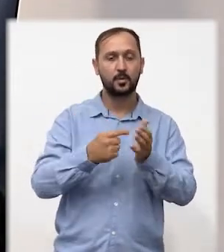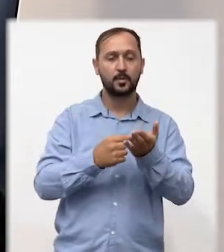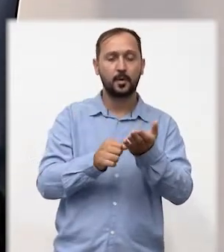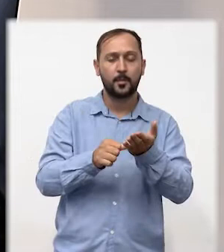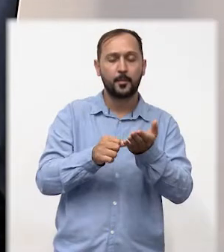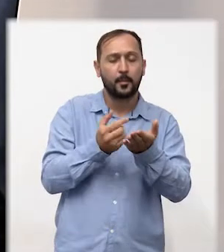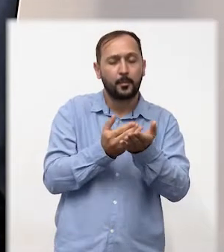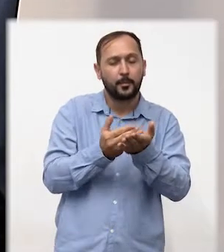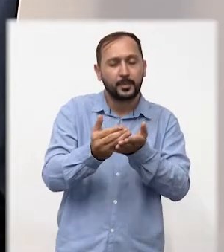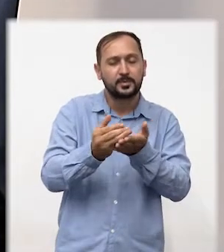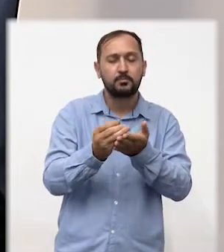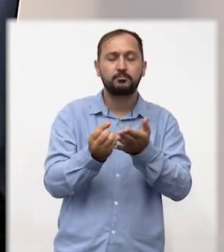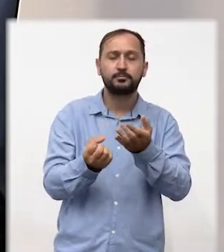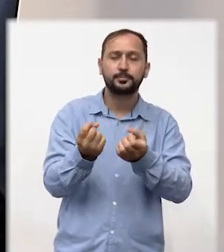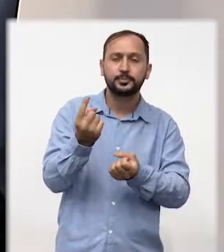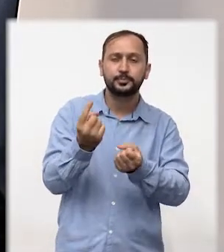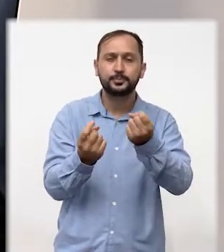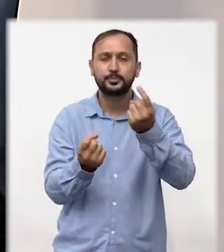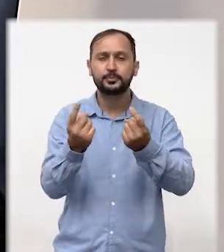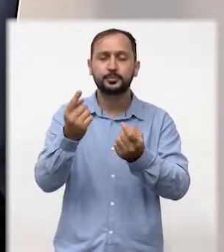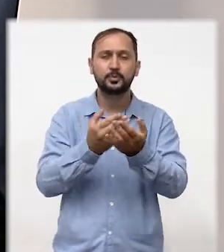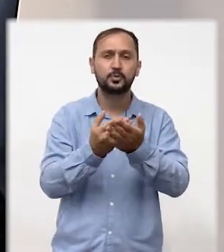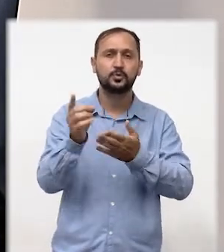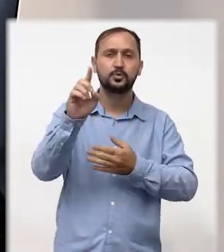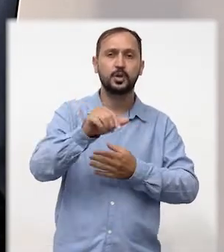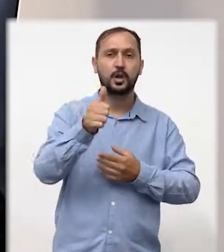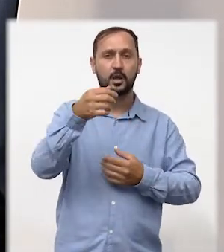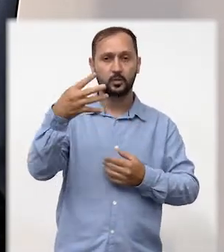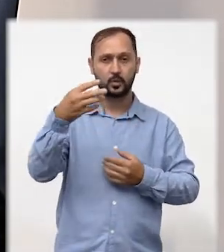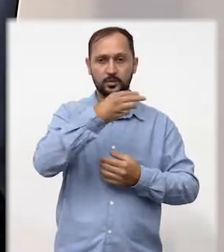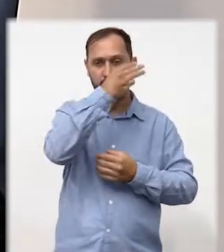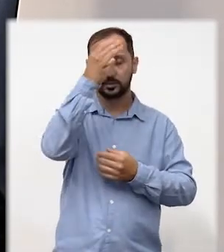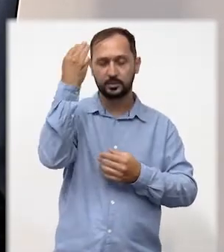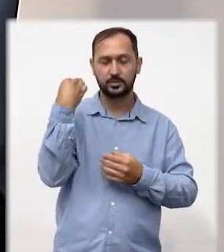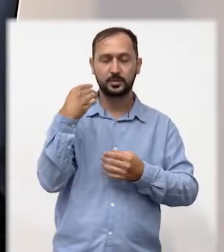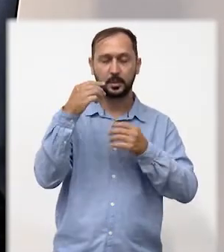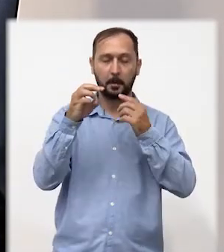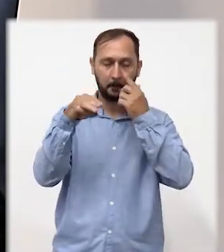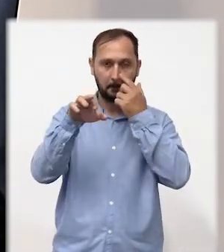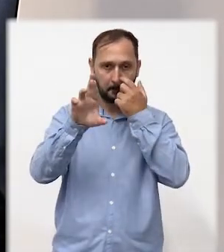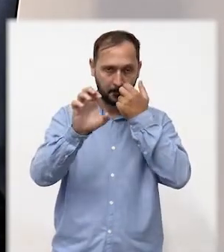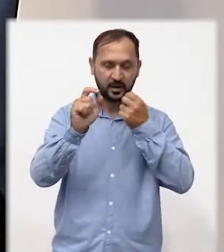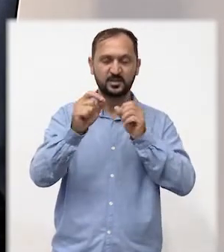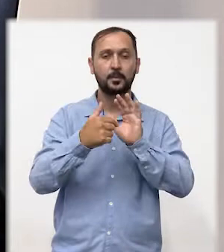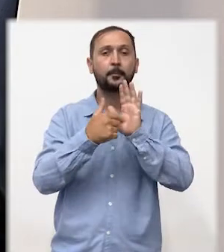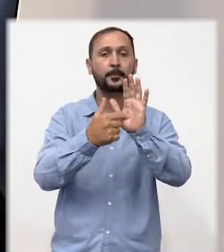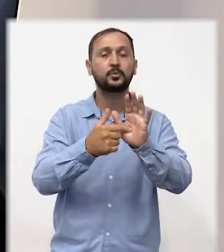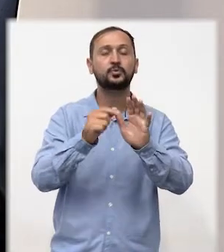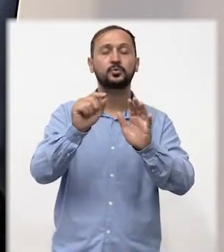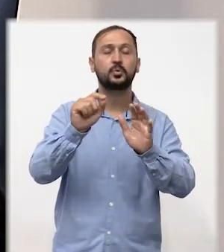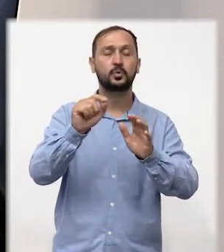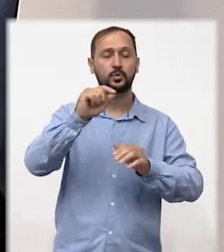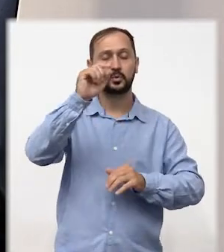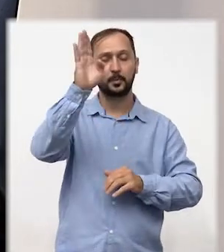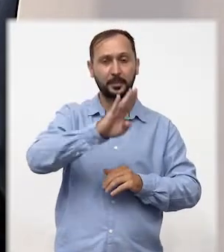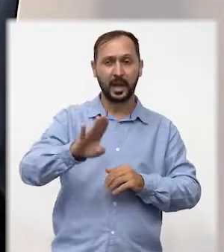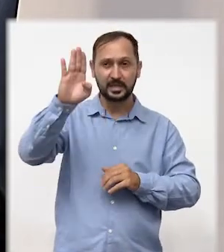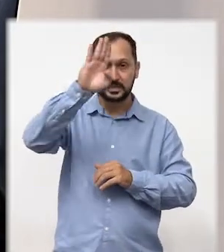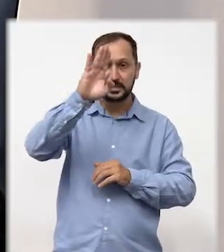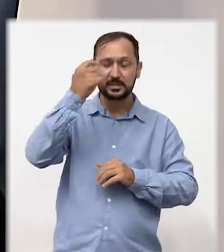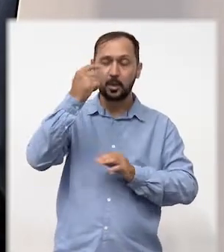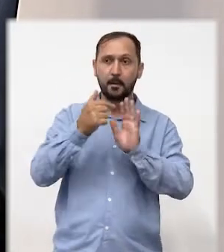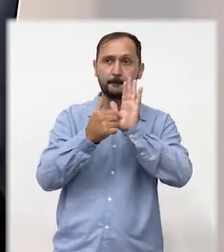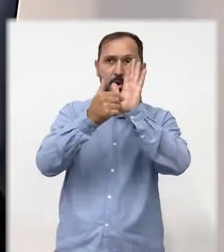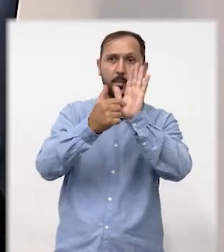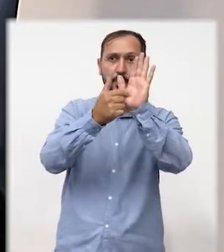os primeiros casos começaram a surgir. No dia 14 de março, o estado apareceu no mapa dos casos confirmados do país.